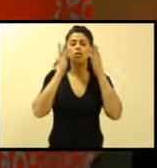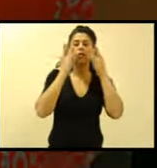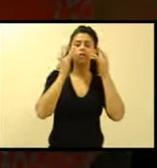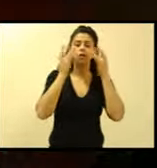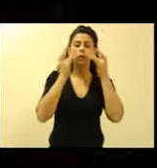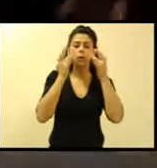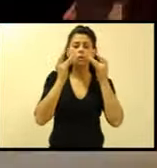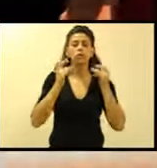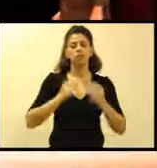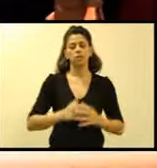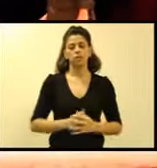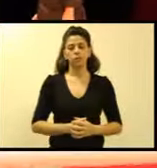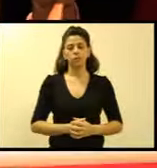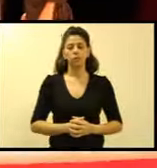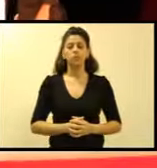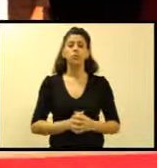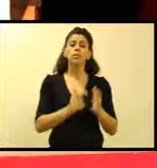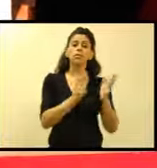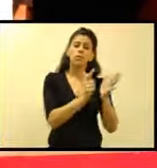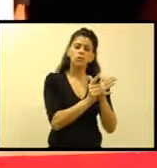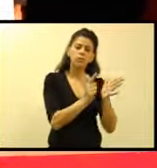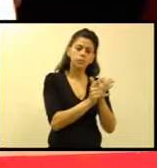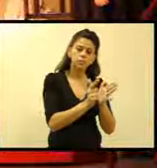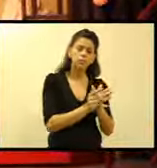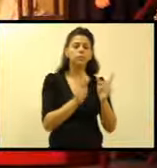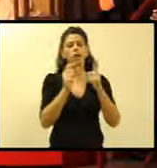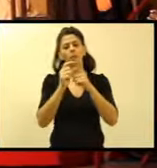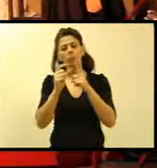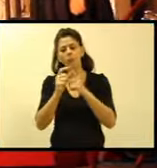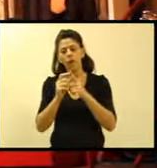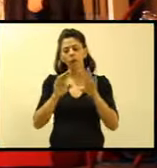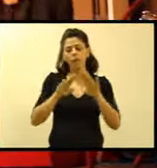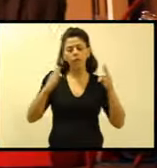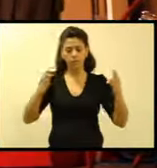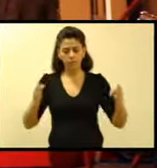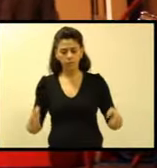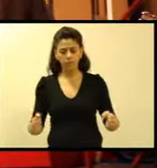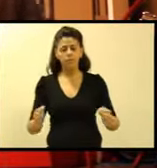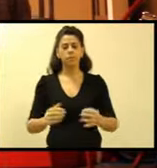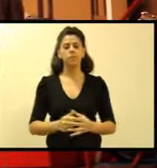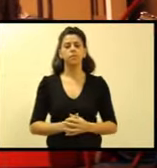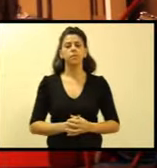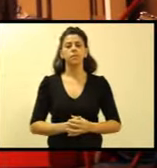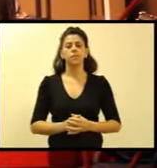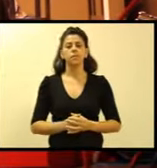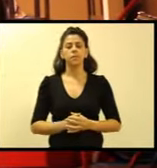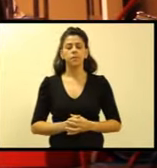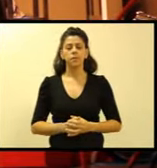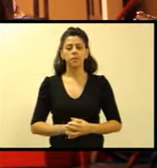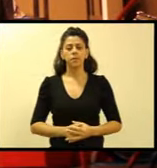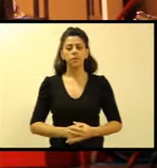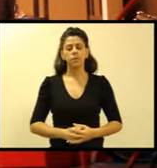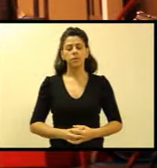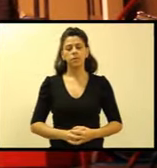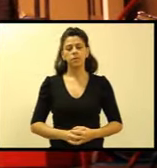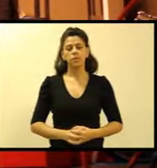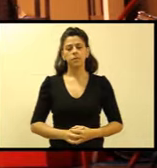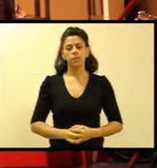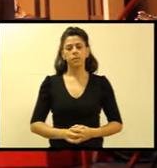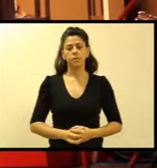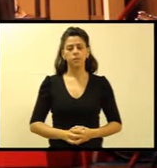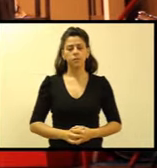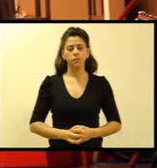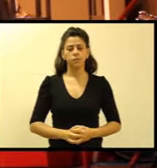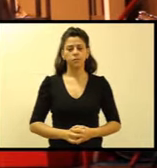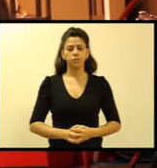exclusivamente. Do papel para o texto, palavra, palco. Se eu faço alguma ideia, por que razão a arte é tão